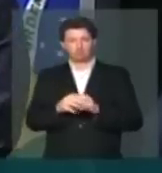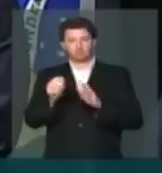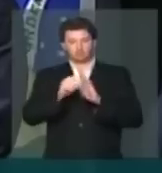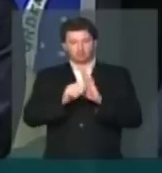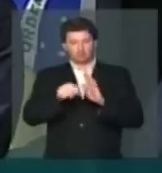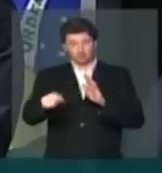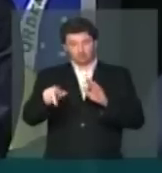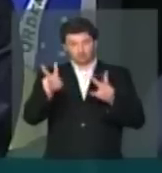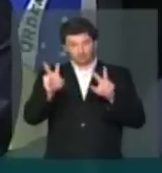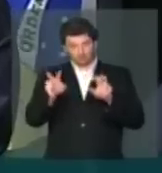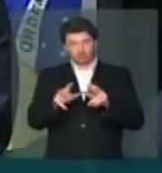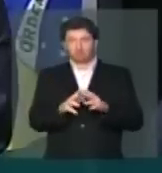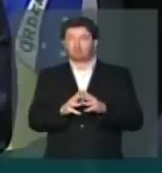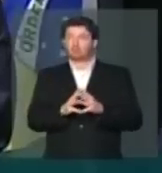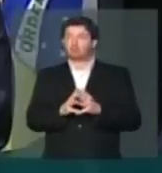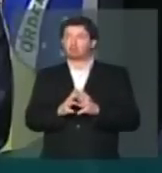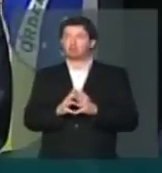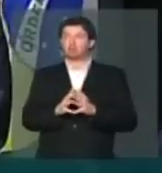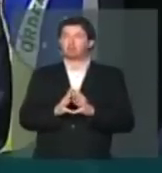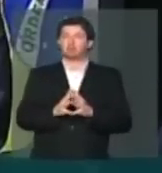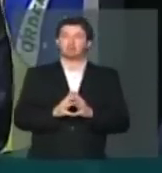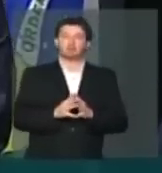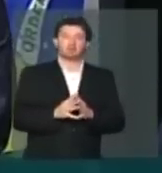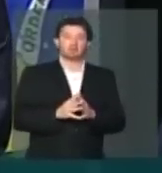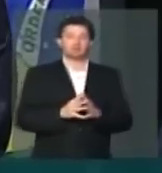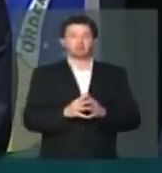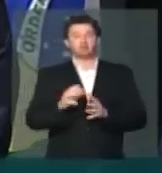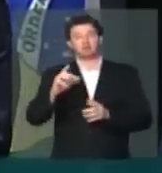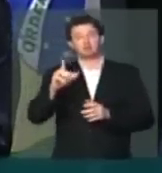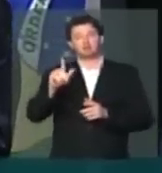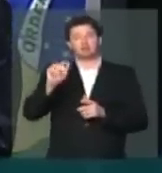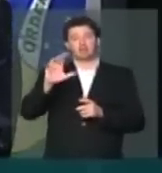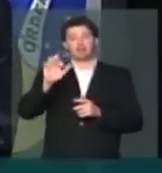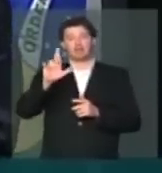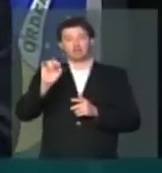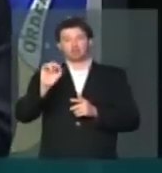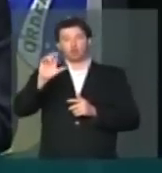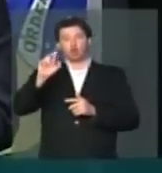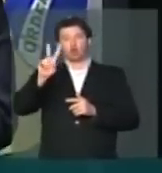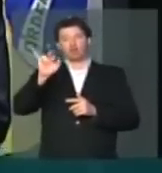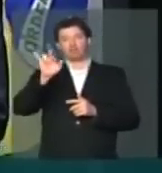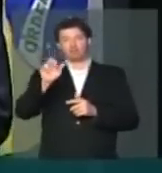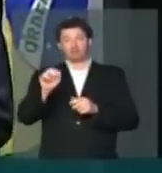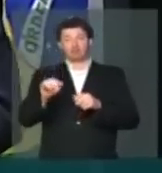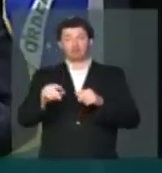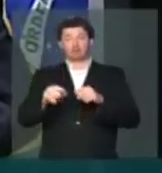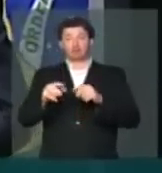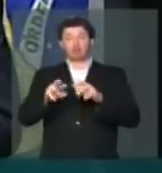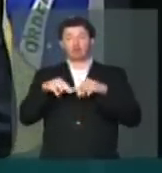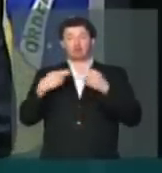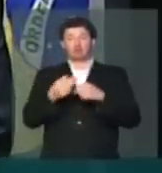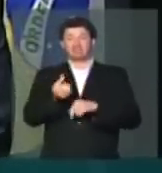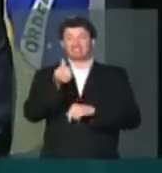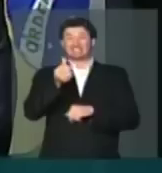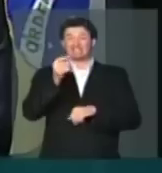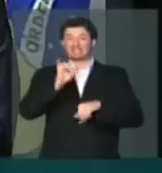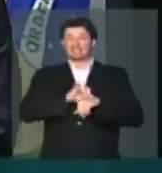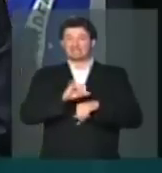relator, deputado Laércio Oliveira, uma reunião com seis centrais sindicais,